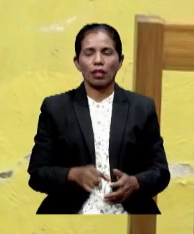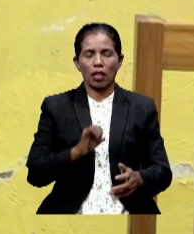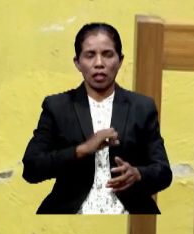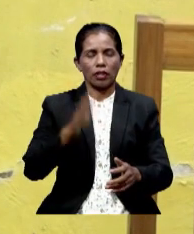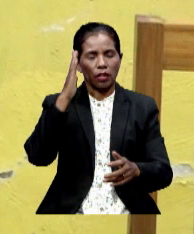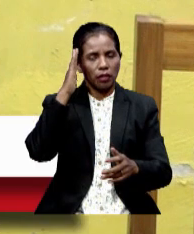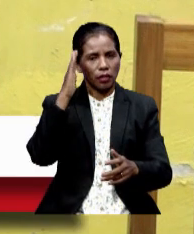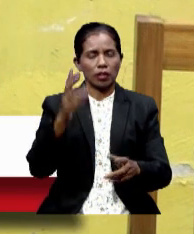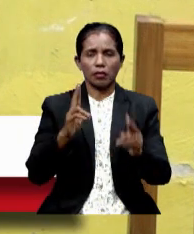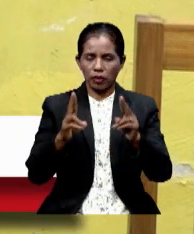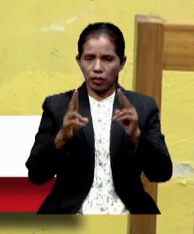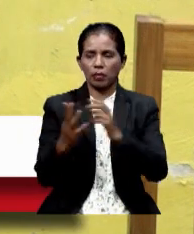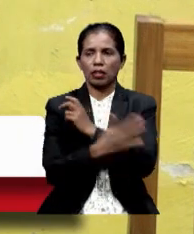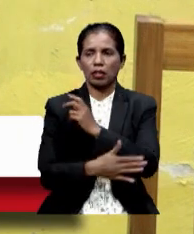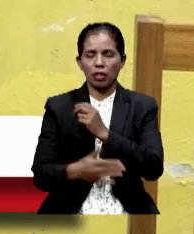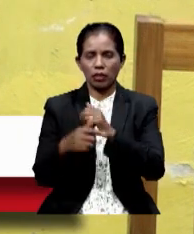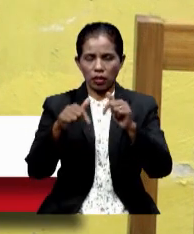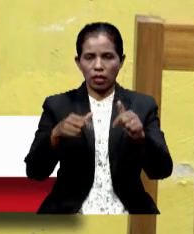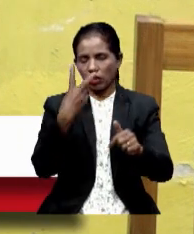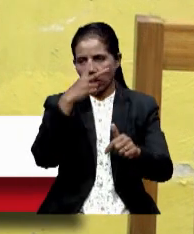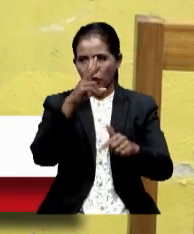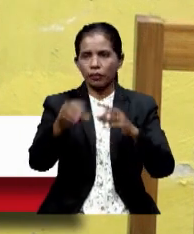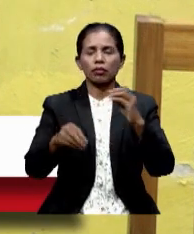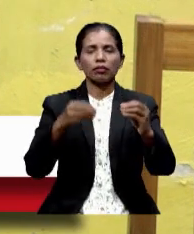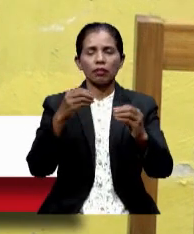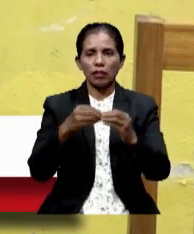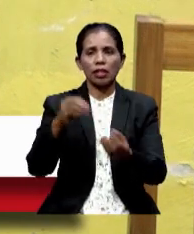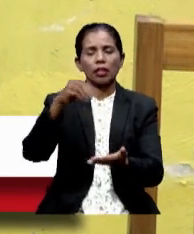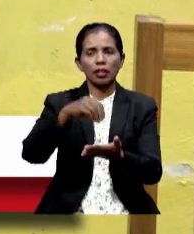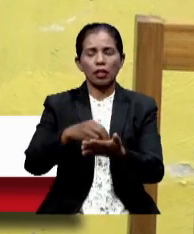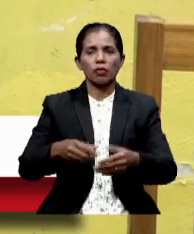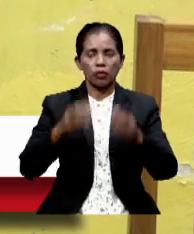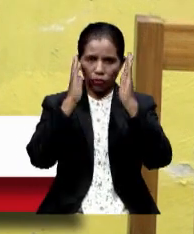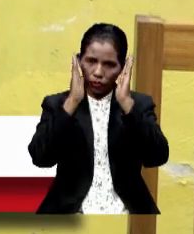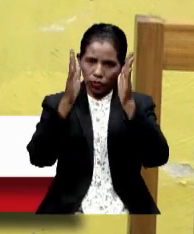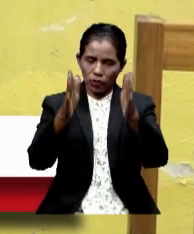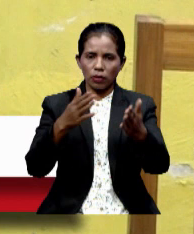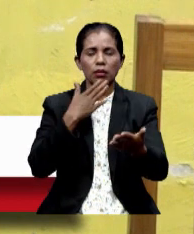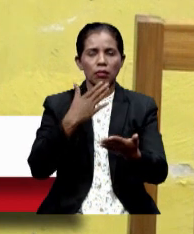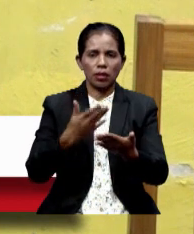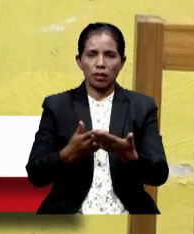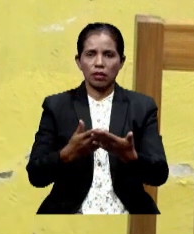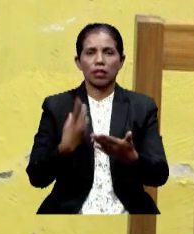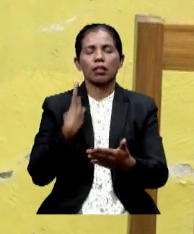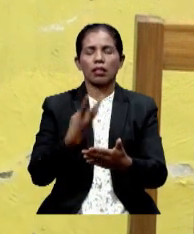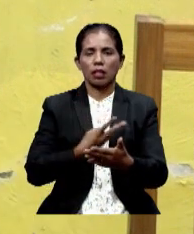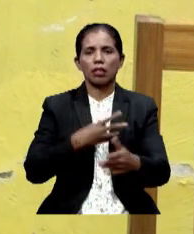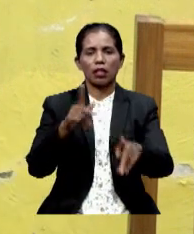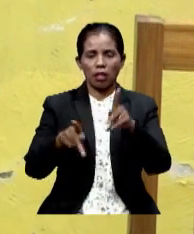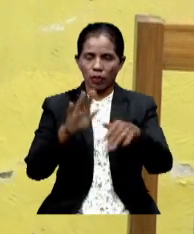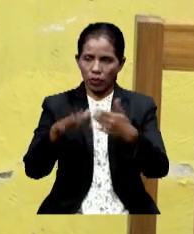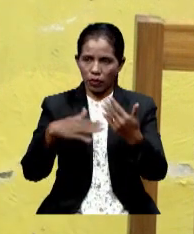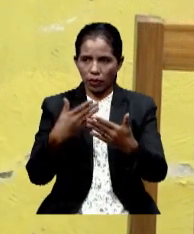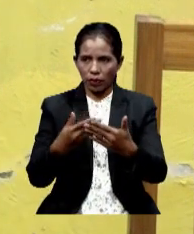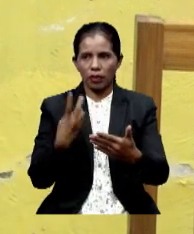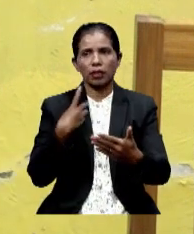urgente do nibanação ainda né atuarei ona com uma alternativa investimento de nebema foca do nibe benefício e tenha povo sira e